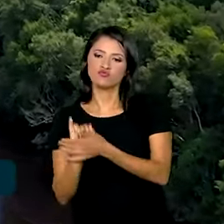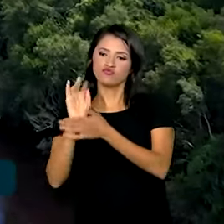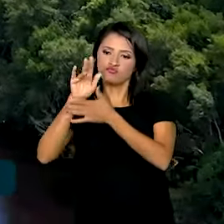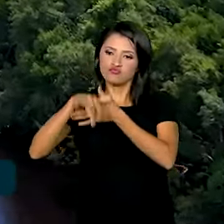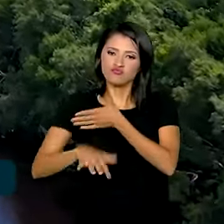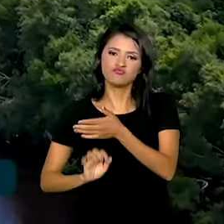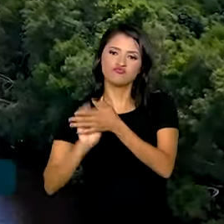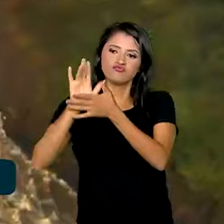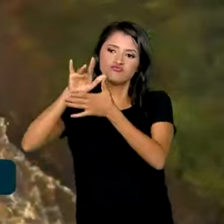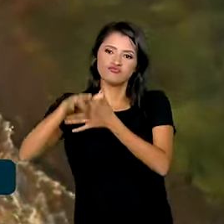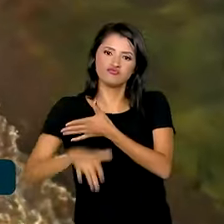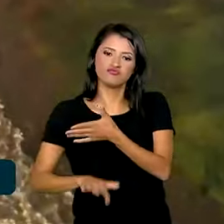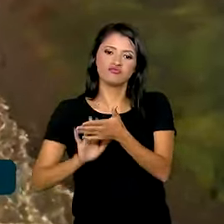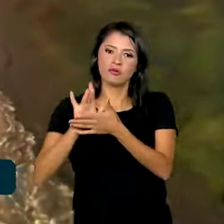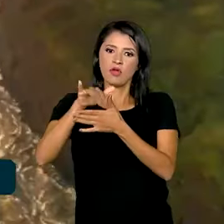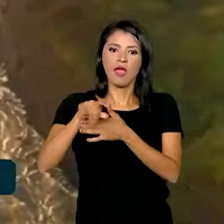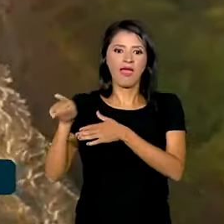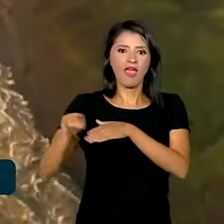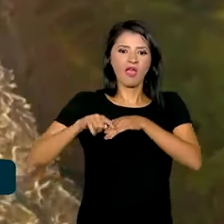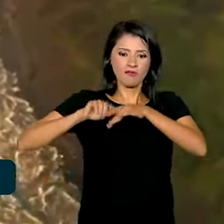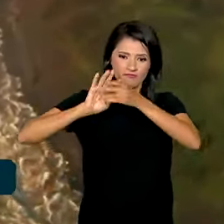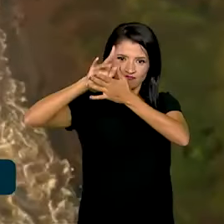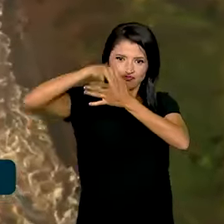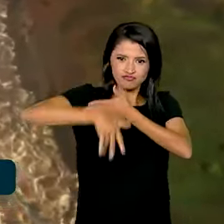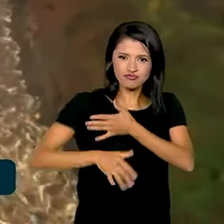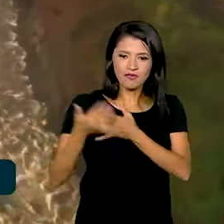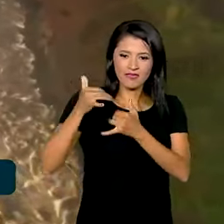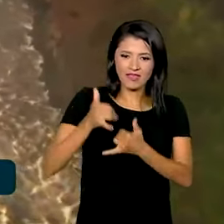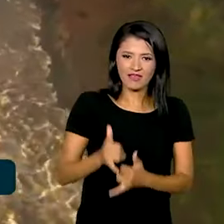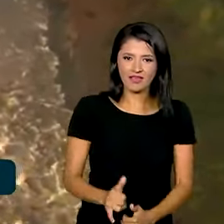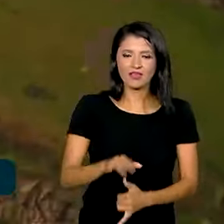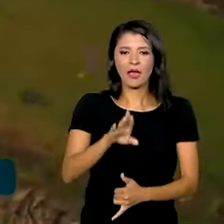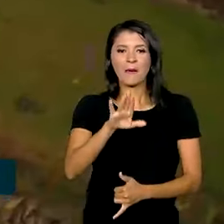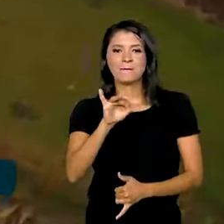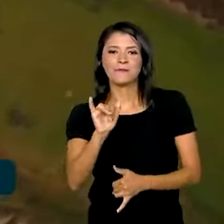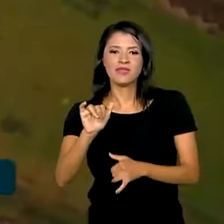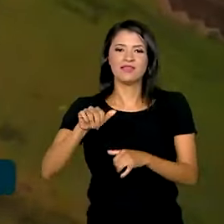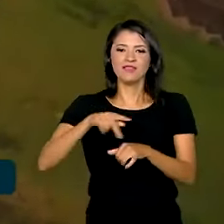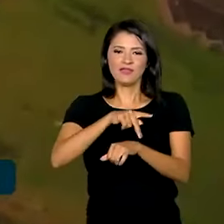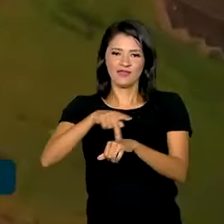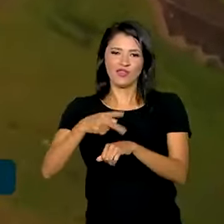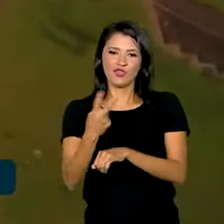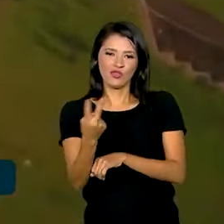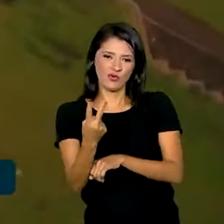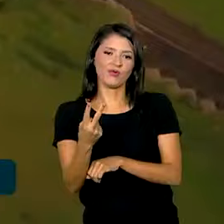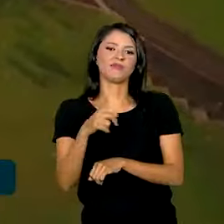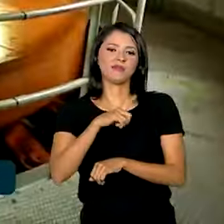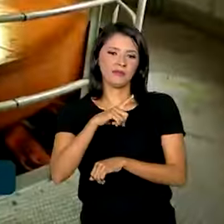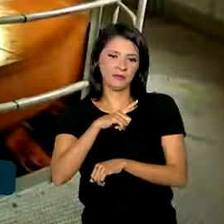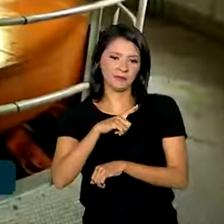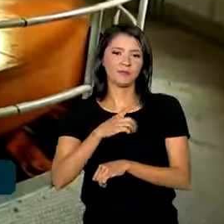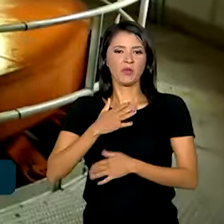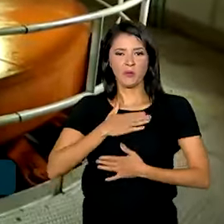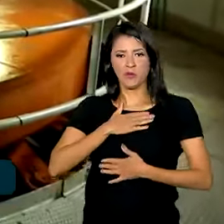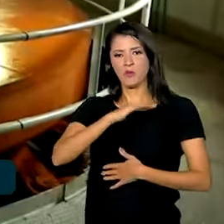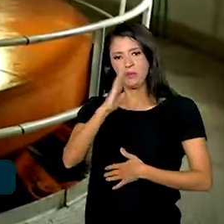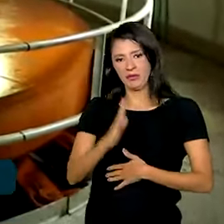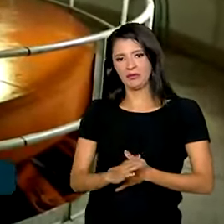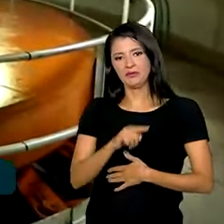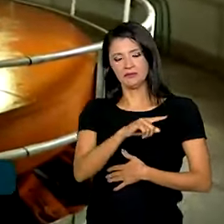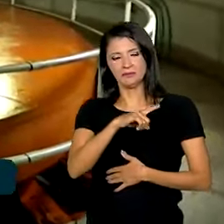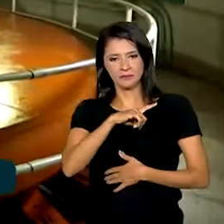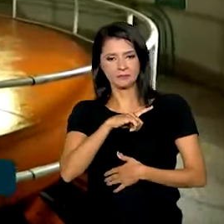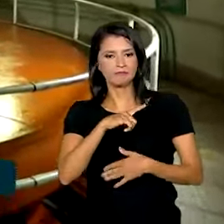que é uma grande hidrelétrica binacional, que envolve dois países, inclusive o meu país.